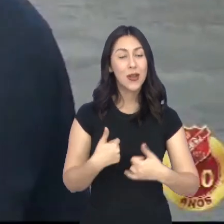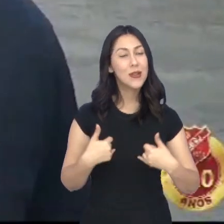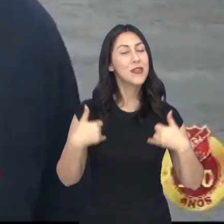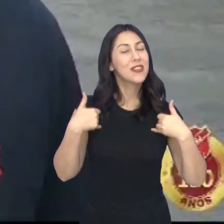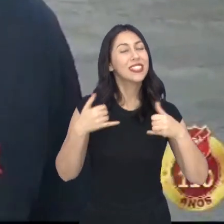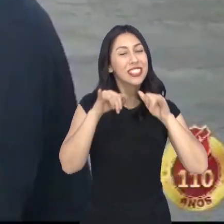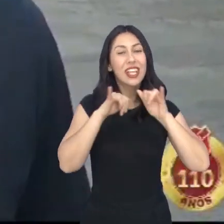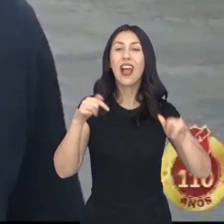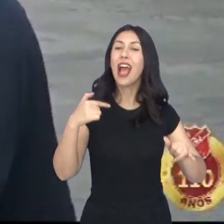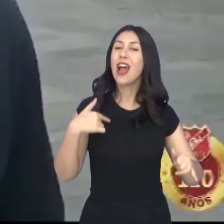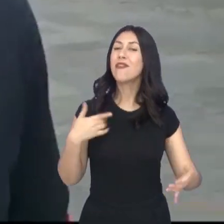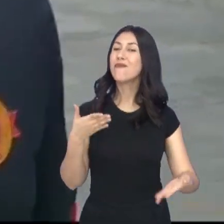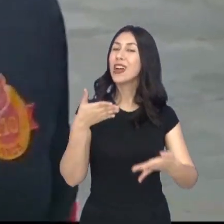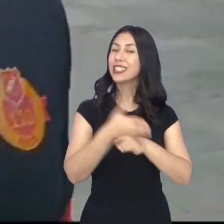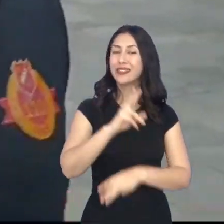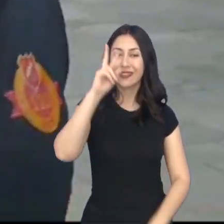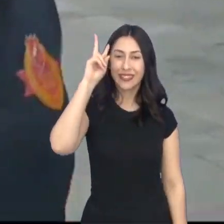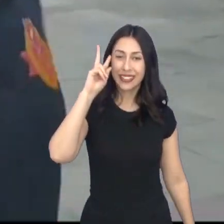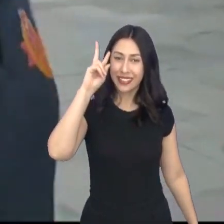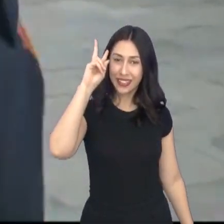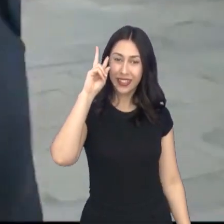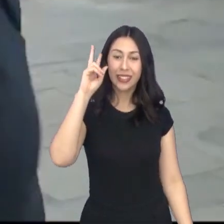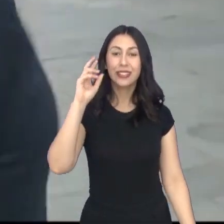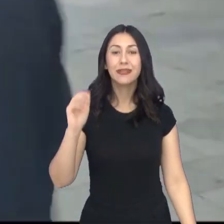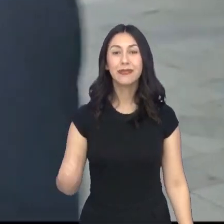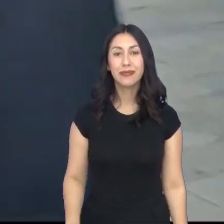dizer, faço parte dessa história.